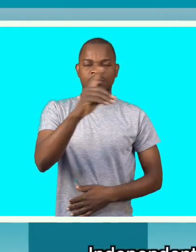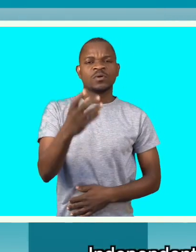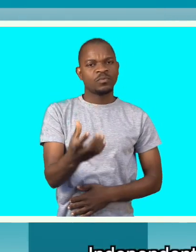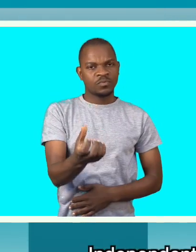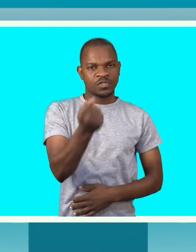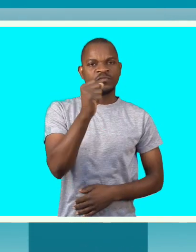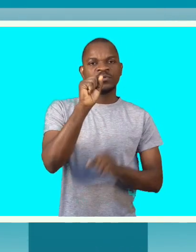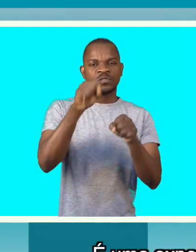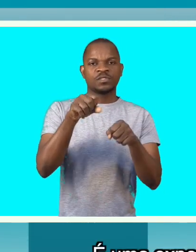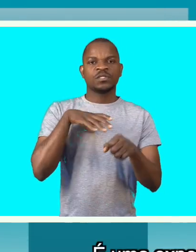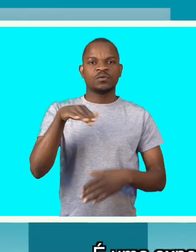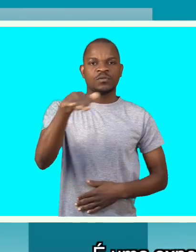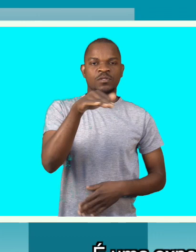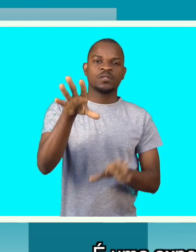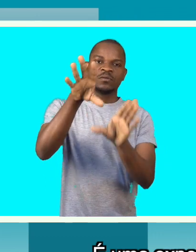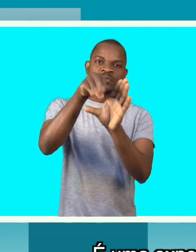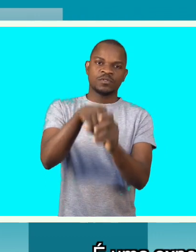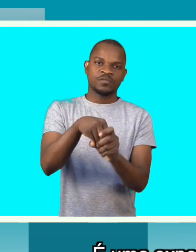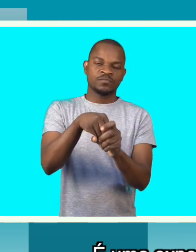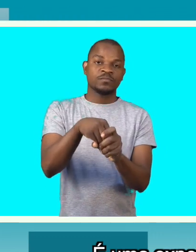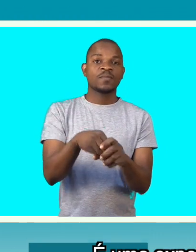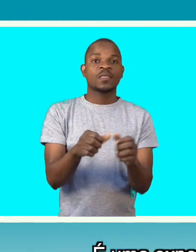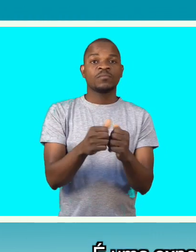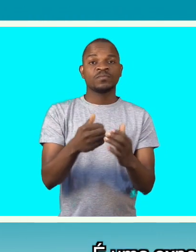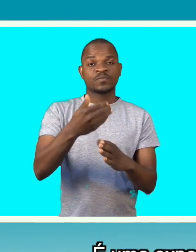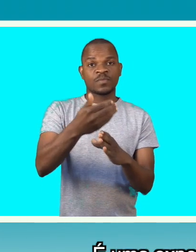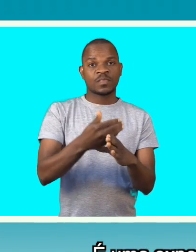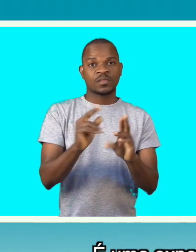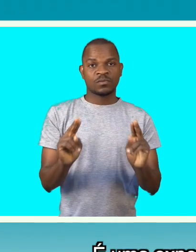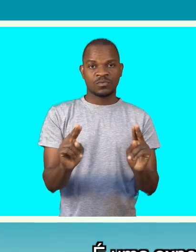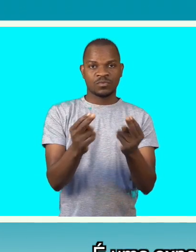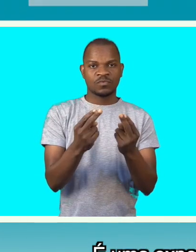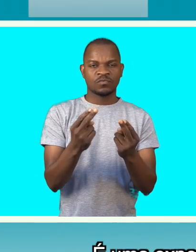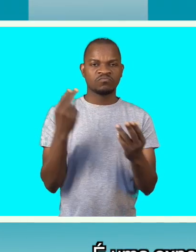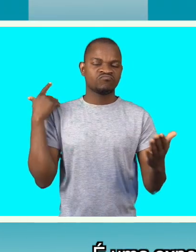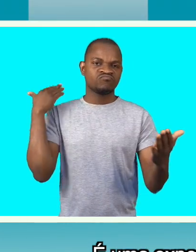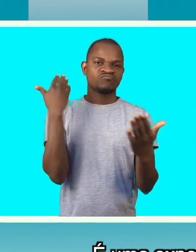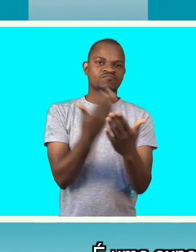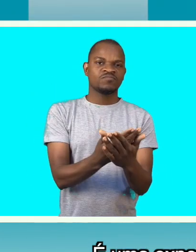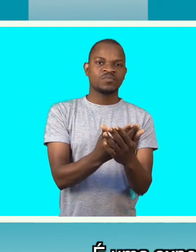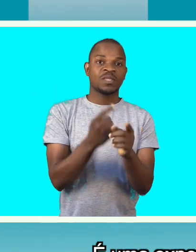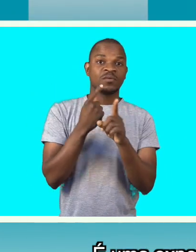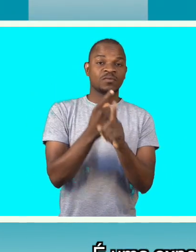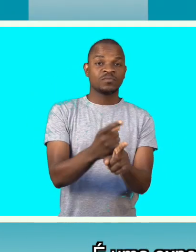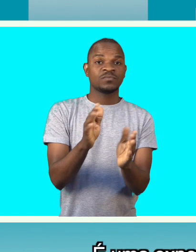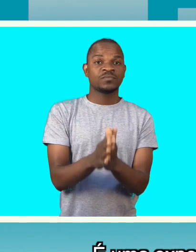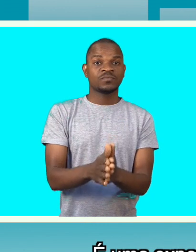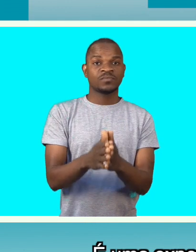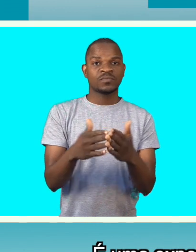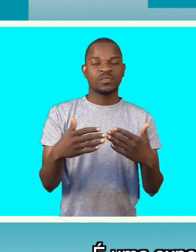temos uma sociedade inclusiva. É uma experiência nova, nunca tinha participado num evento desse